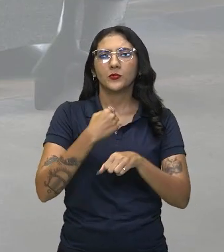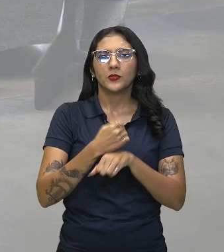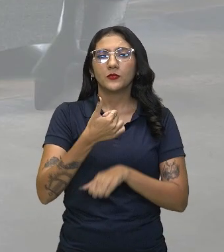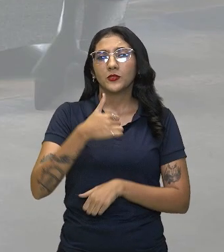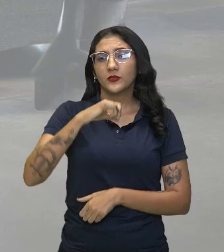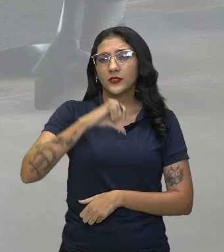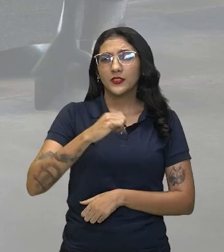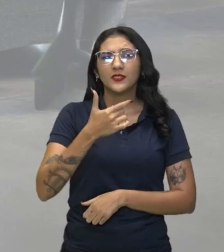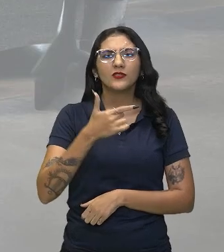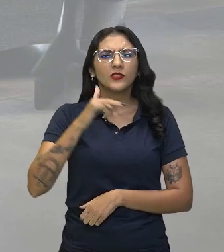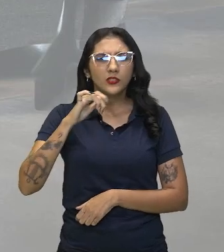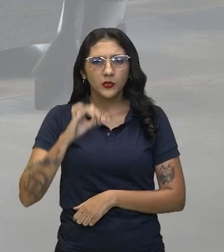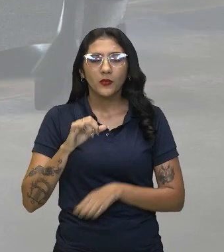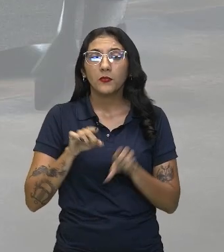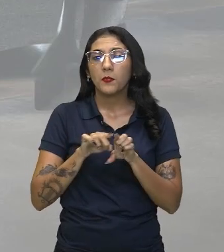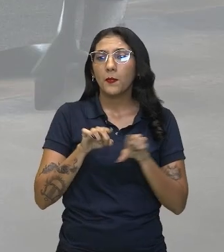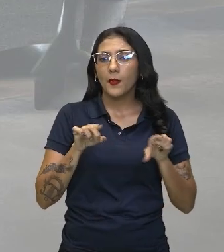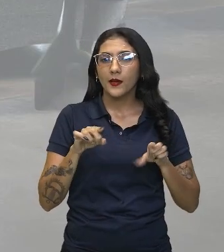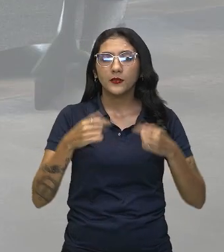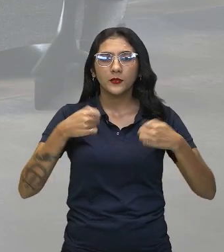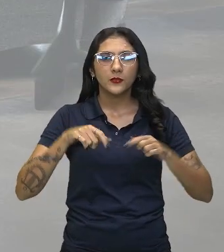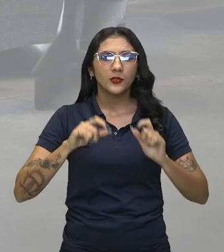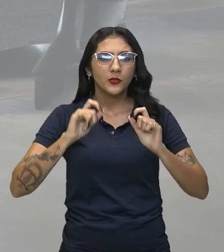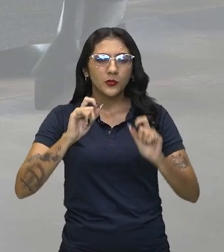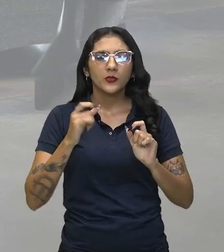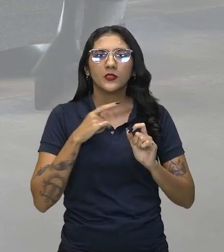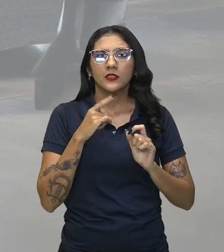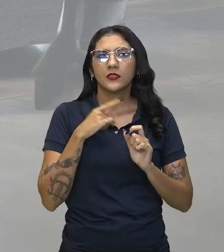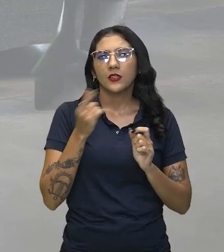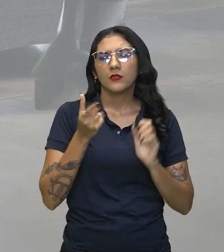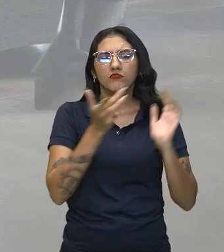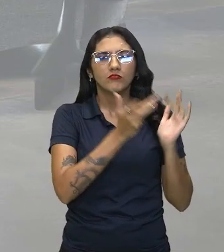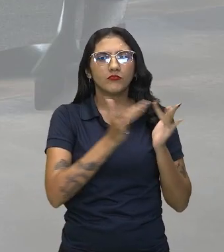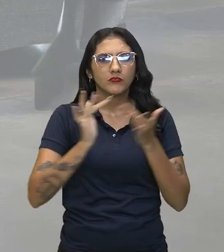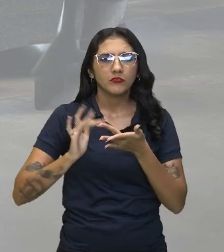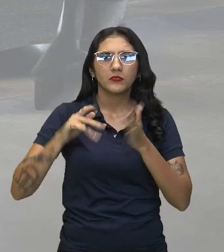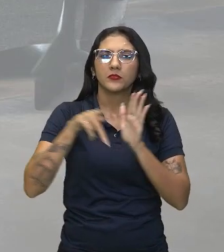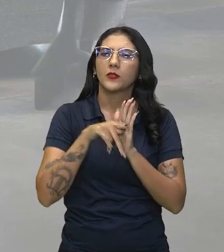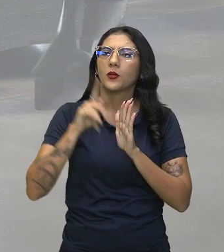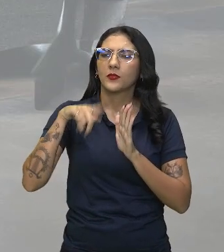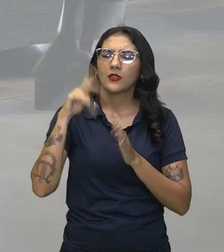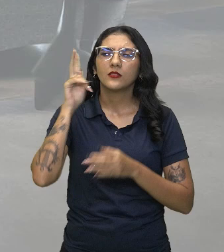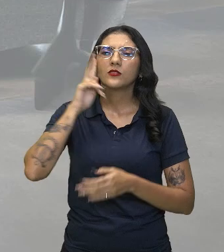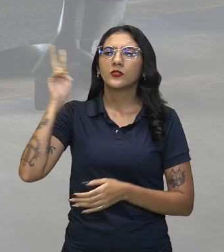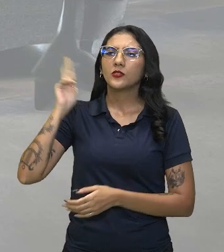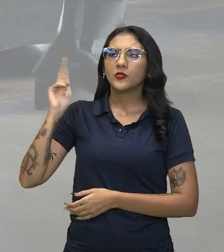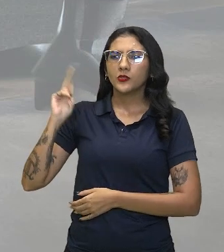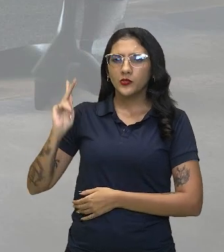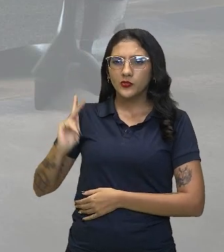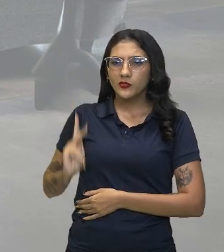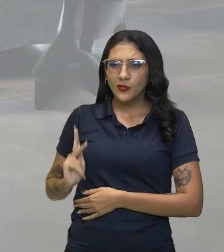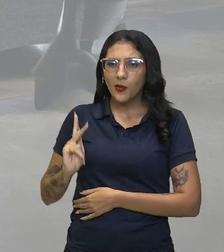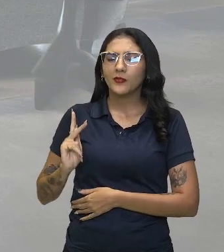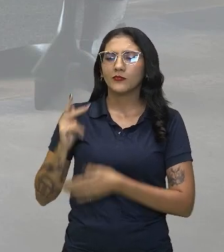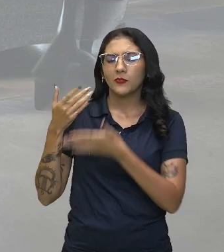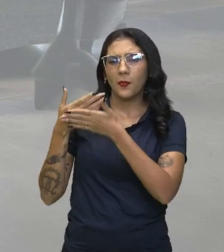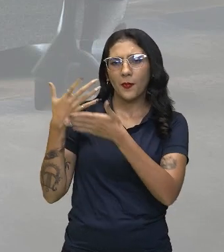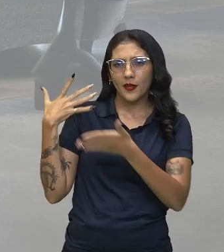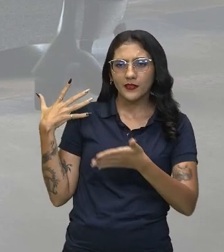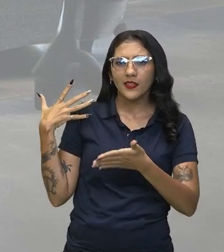1929. E para isso, a gente precisa fazer o contexto histórico dos anos 20 ali do